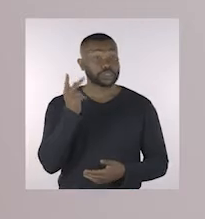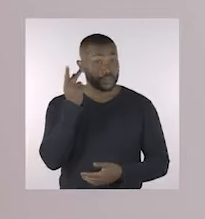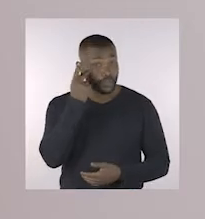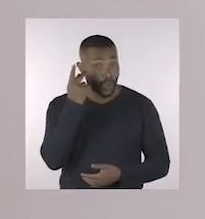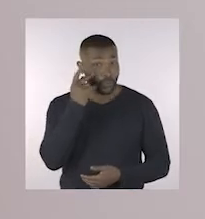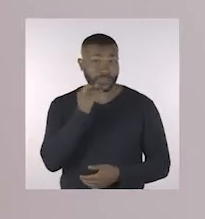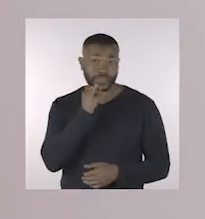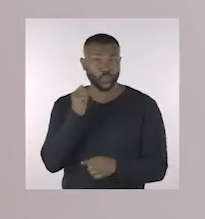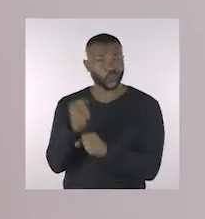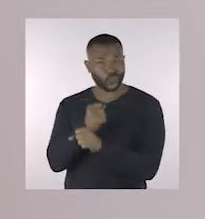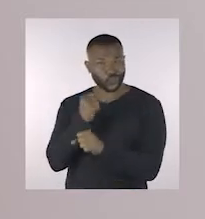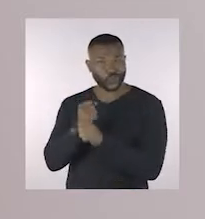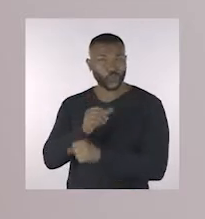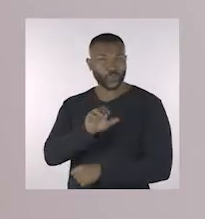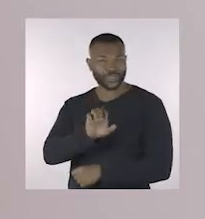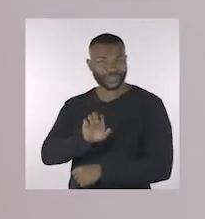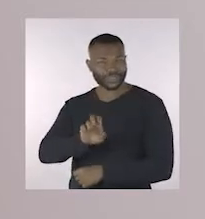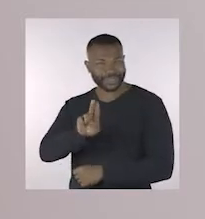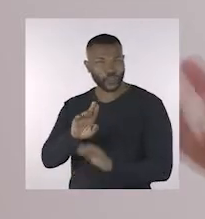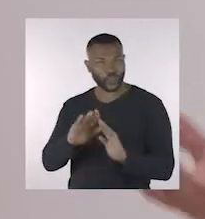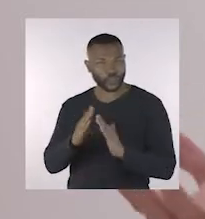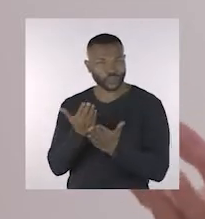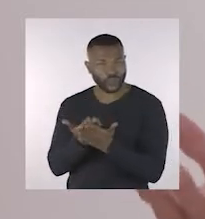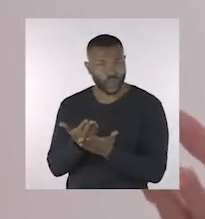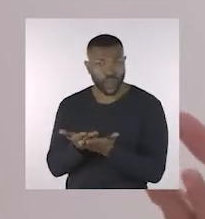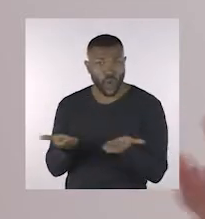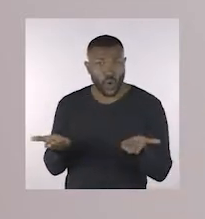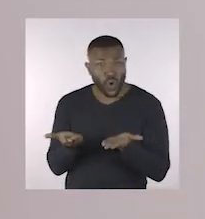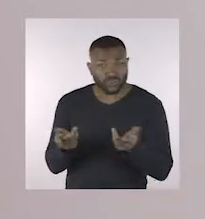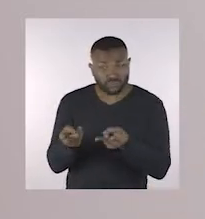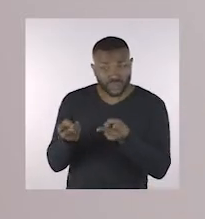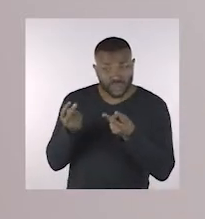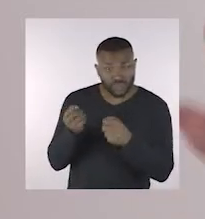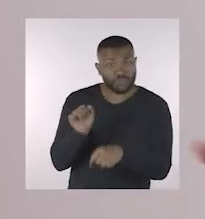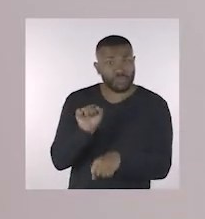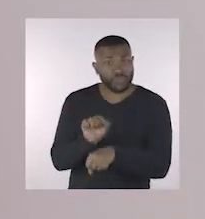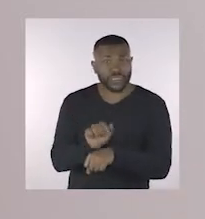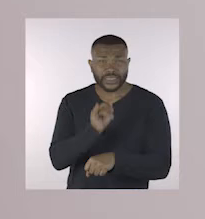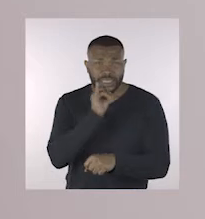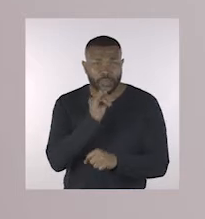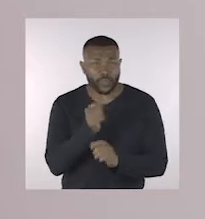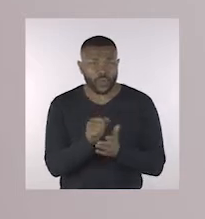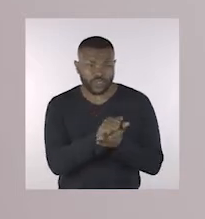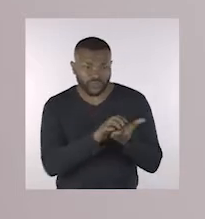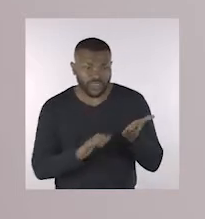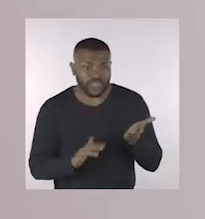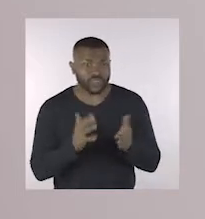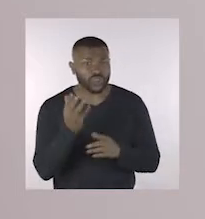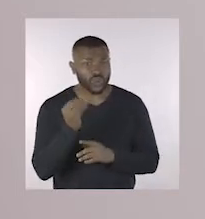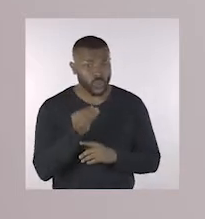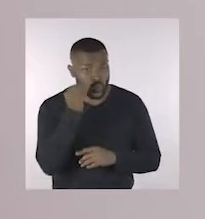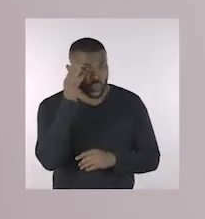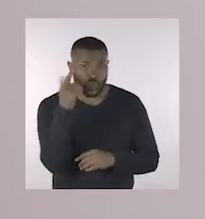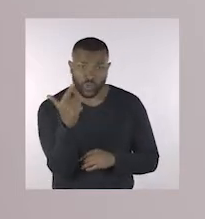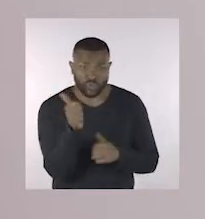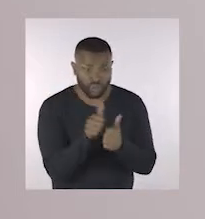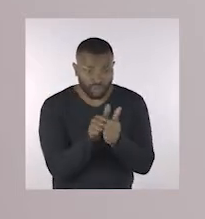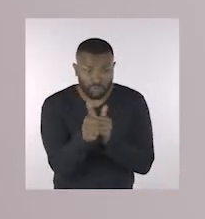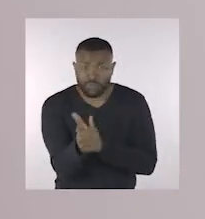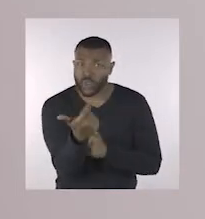foram os céus aqui o exemplo e que também hoje estão parados quer dizer não têm atividade cultural não têm atividade